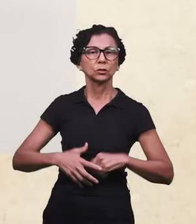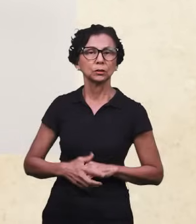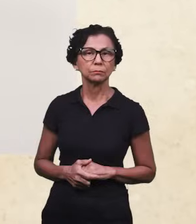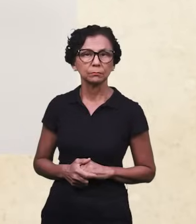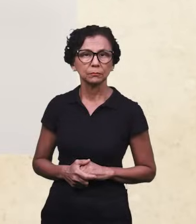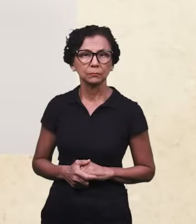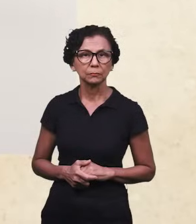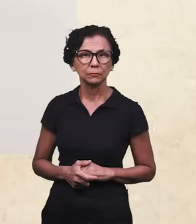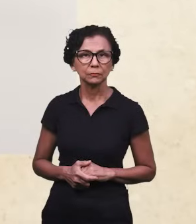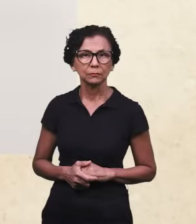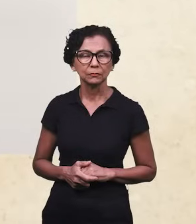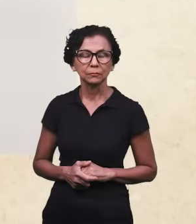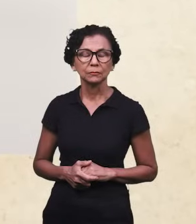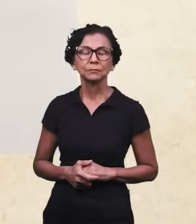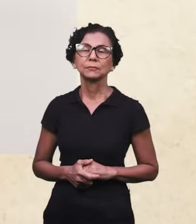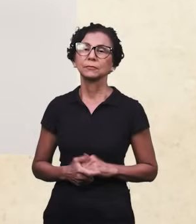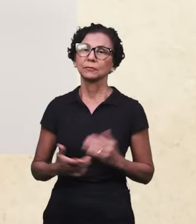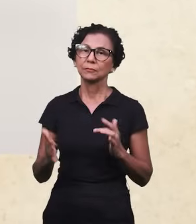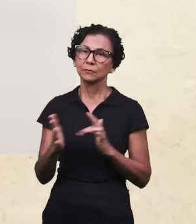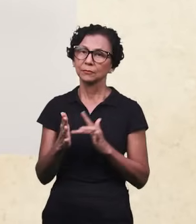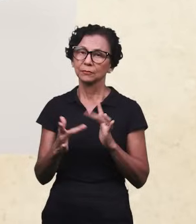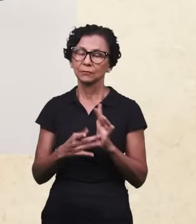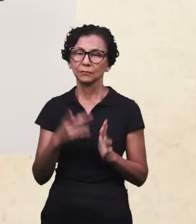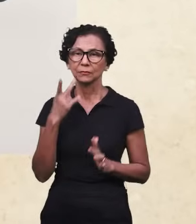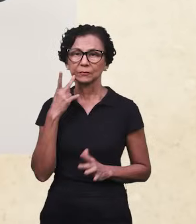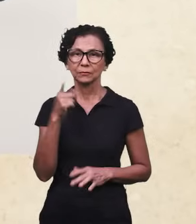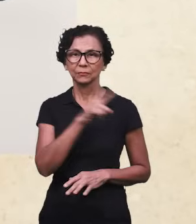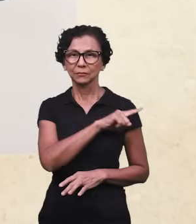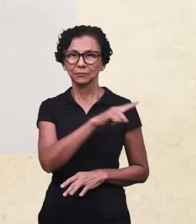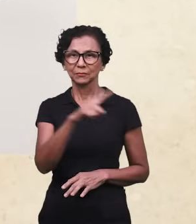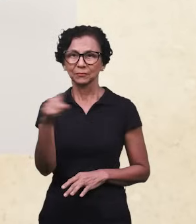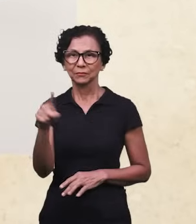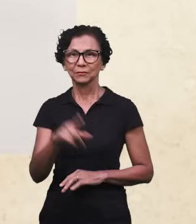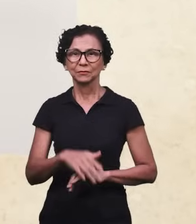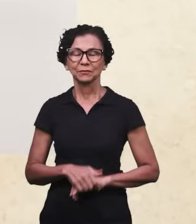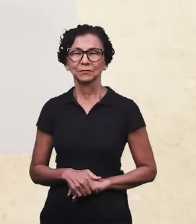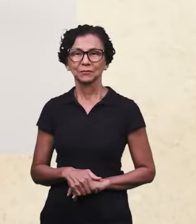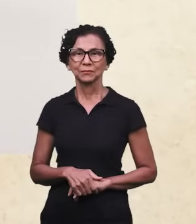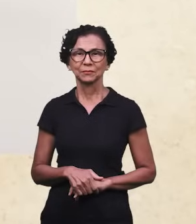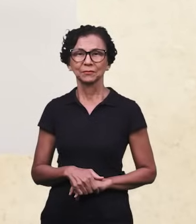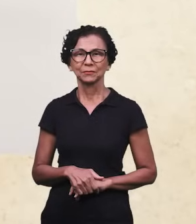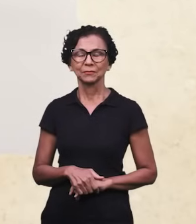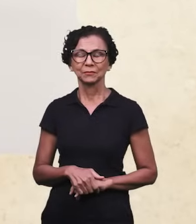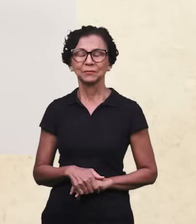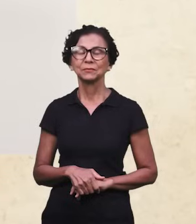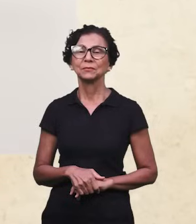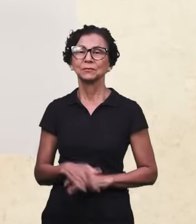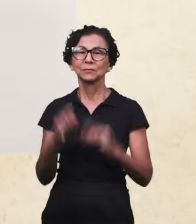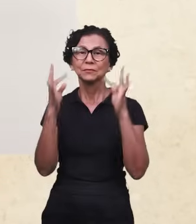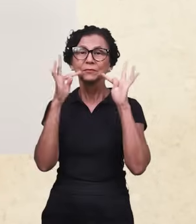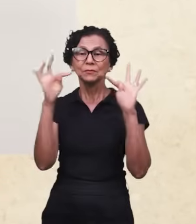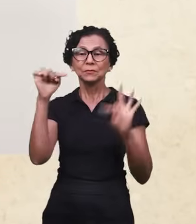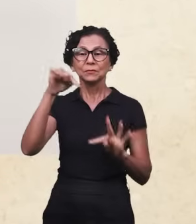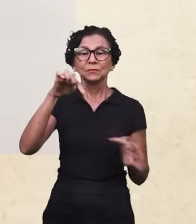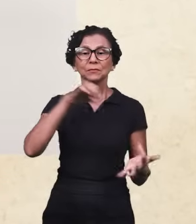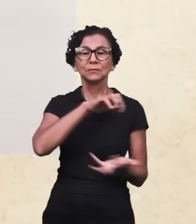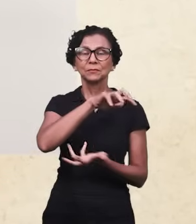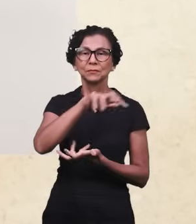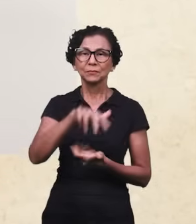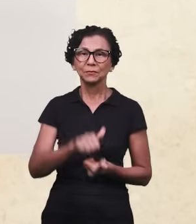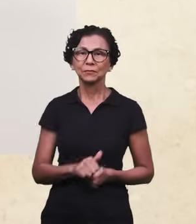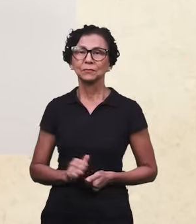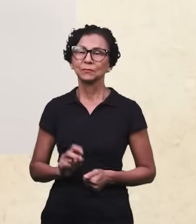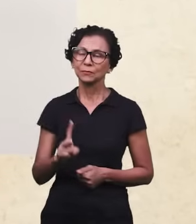do Senhor, como aquilo que Jesus disse: vós sois o sal da terra. Entramos mais um ano